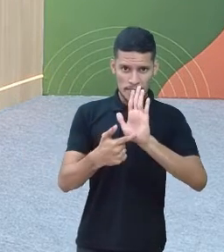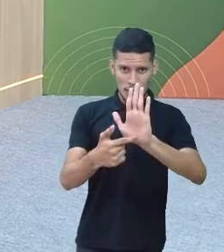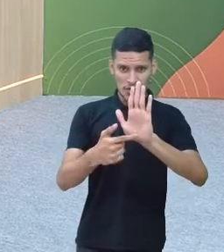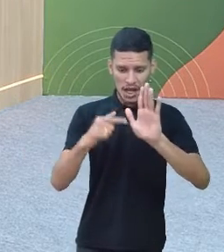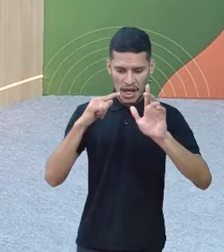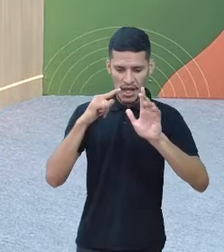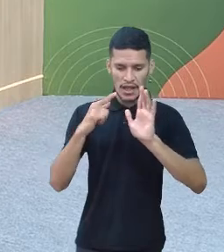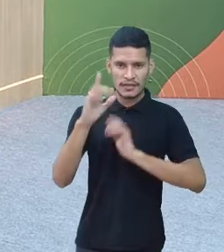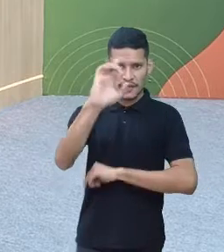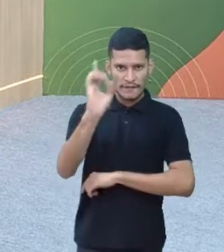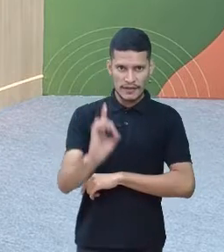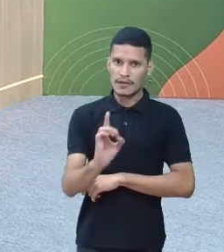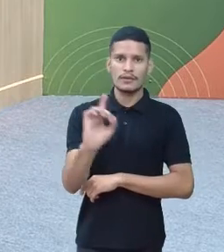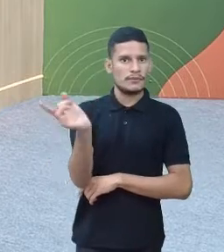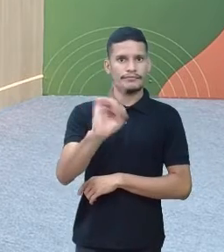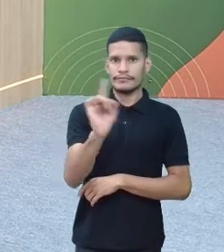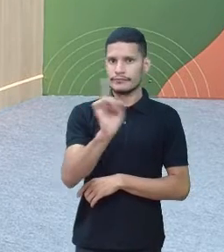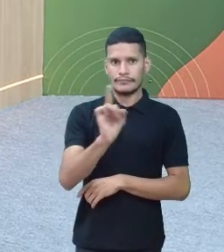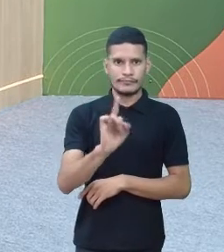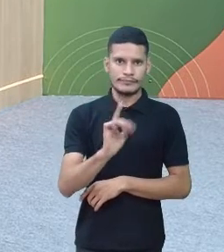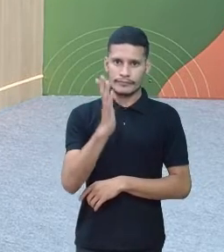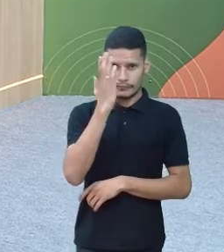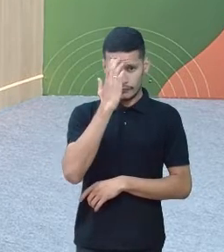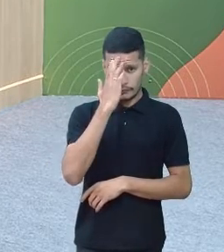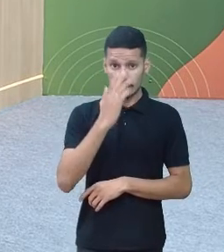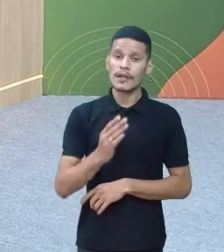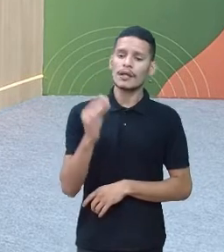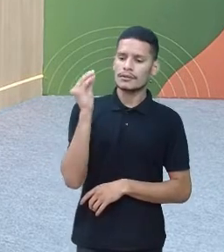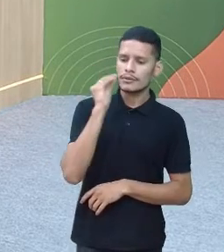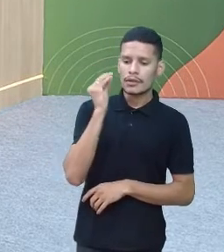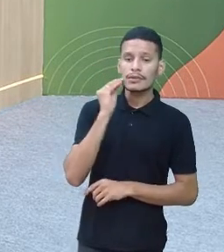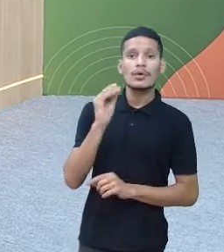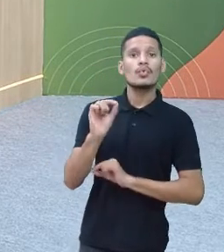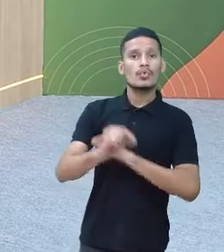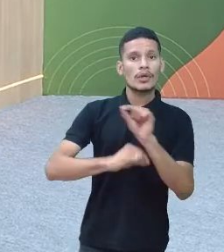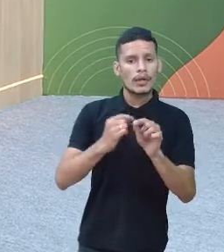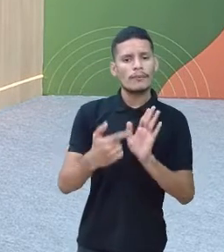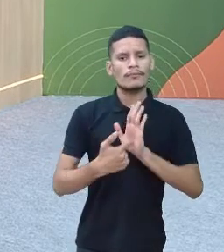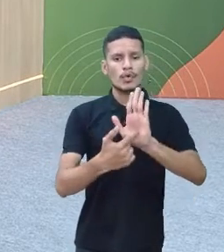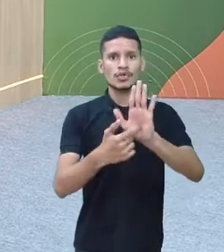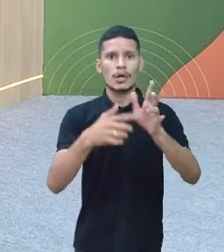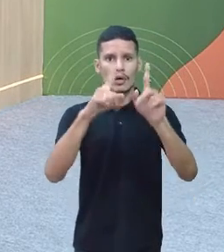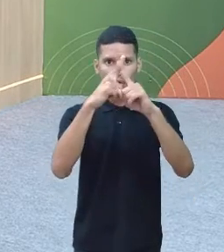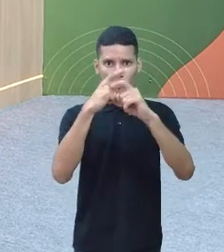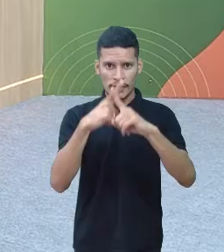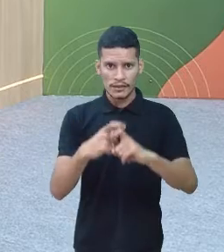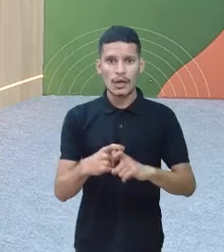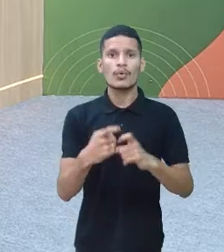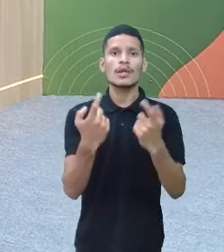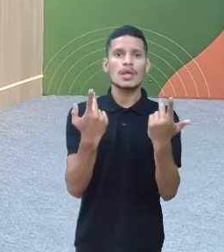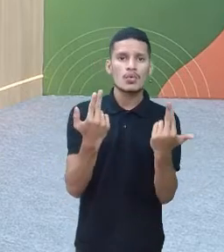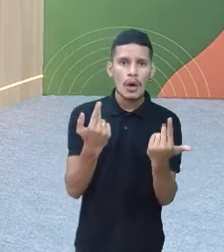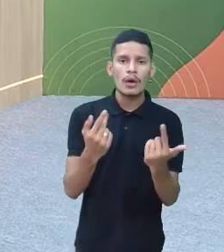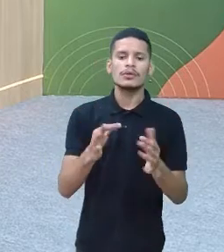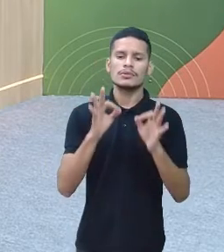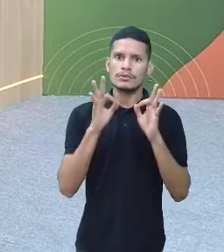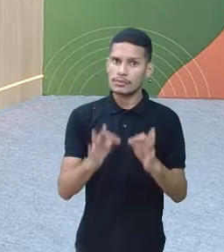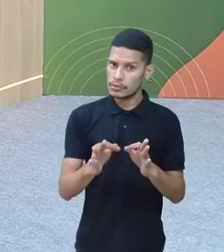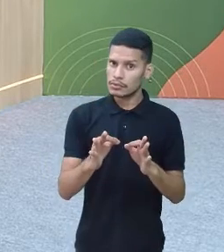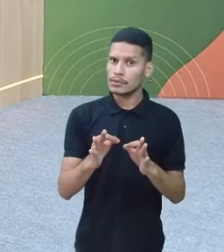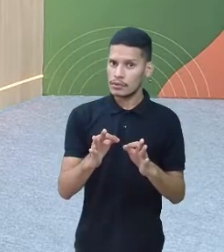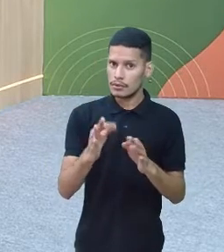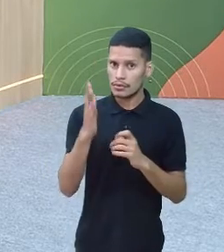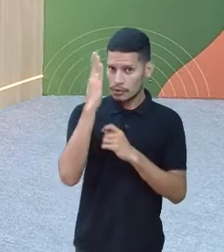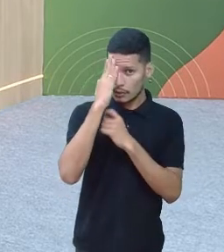né? Então, eles tentam deixar a competição mais igual e mais justa possível.